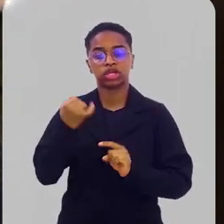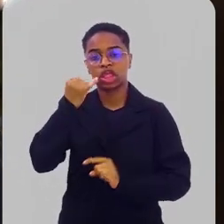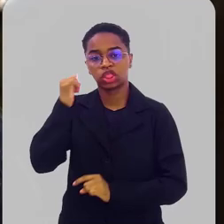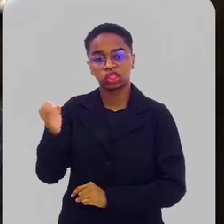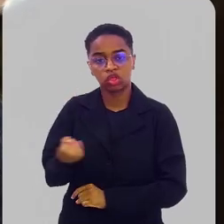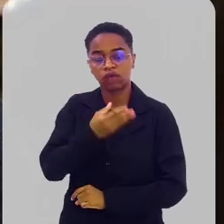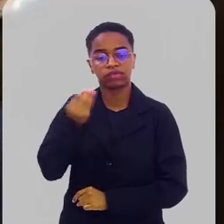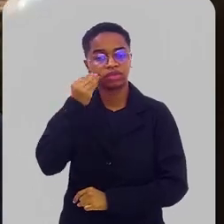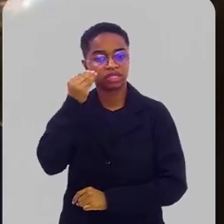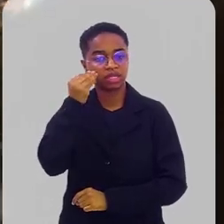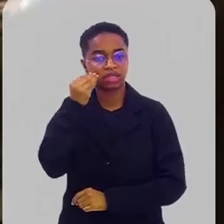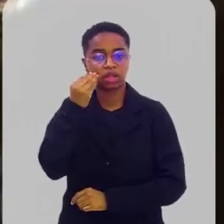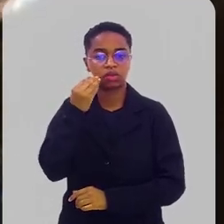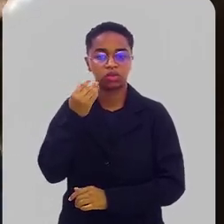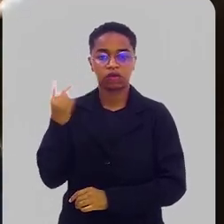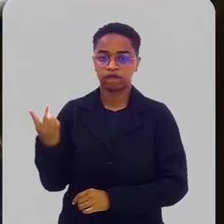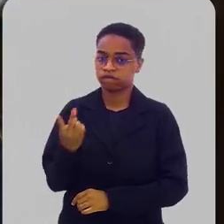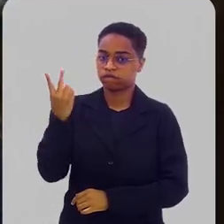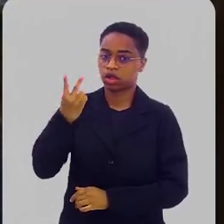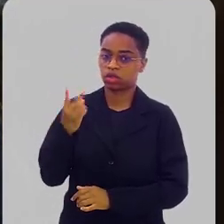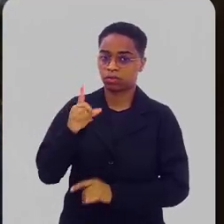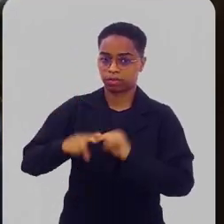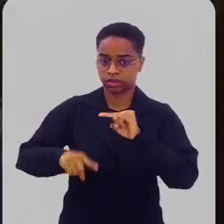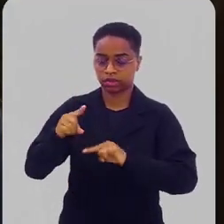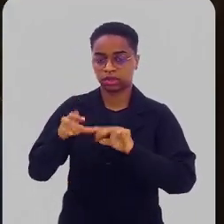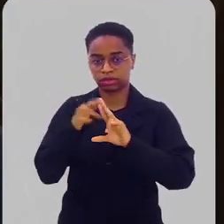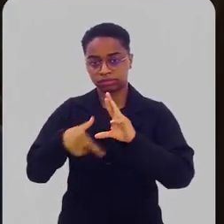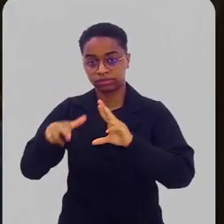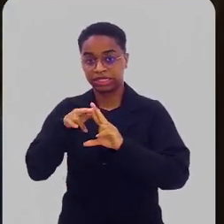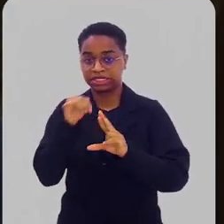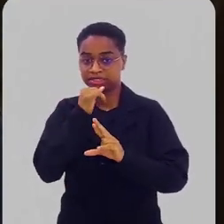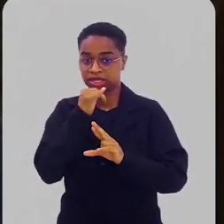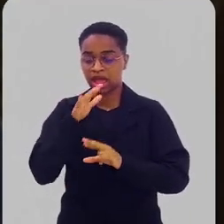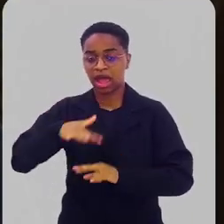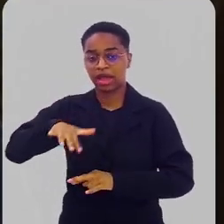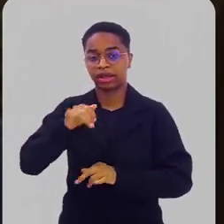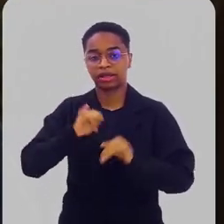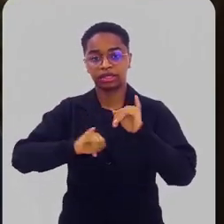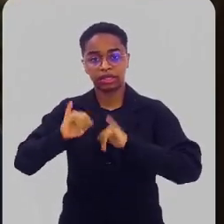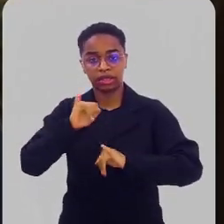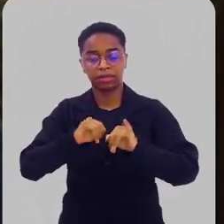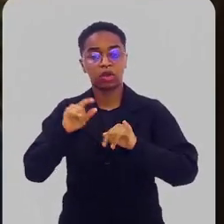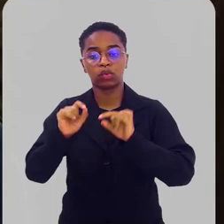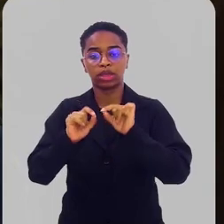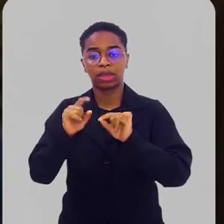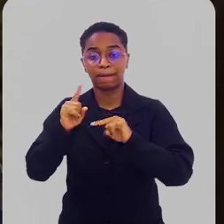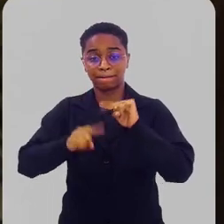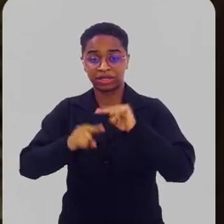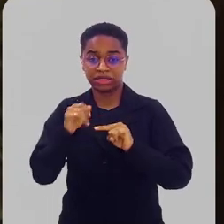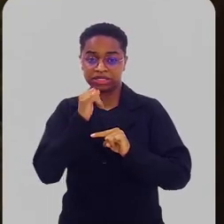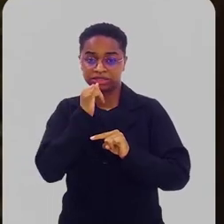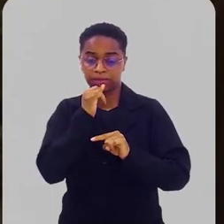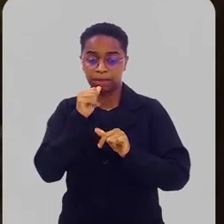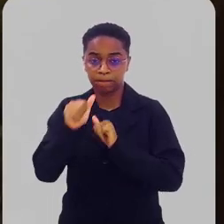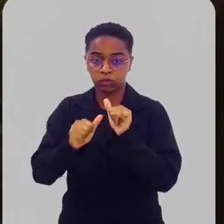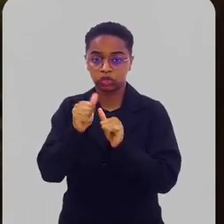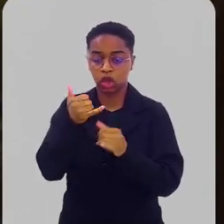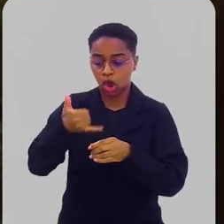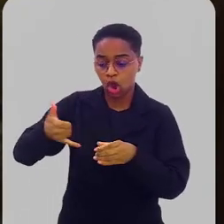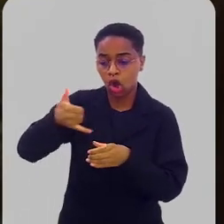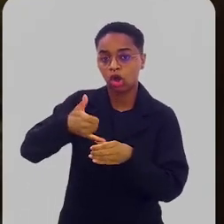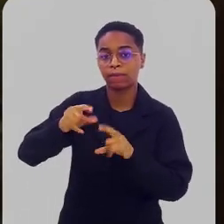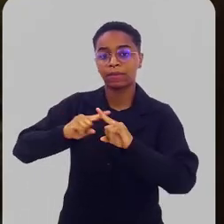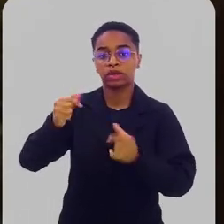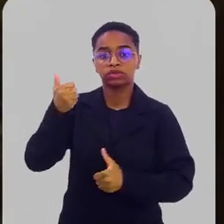para o reciclado. E, para o outro lado, novas tecnologias. Quando a gente fala de reciclagem química, que é transformar um resíduo num óleo, e